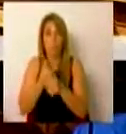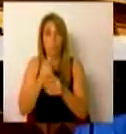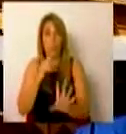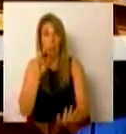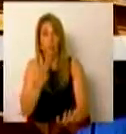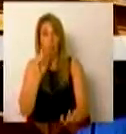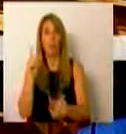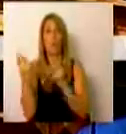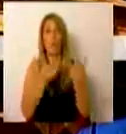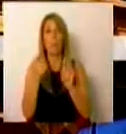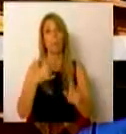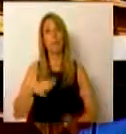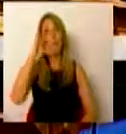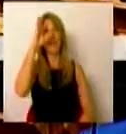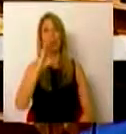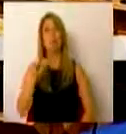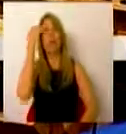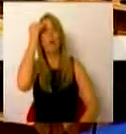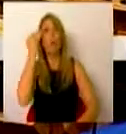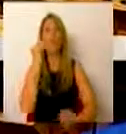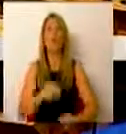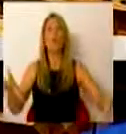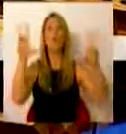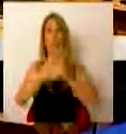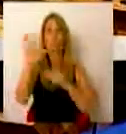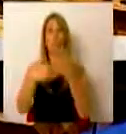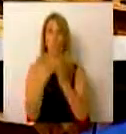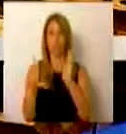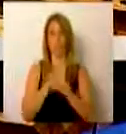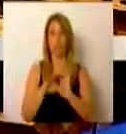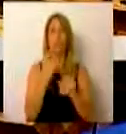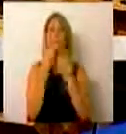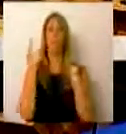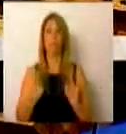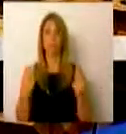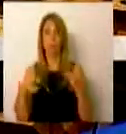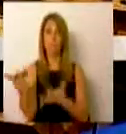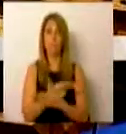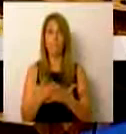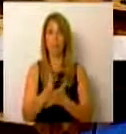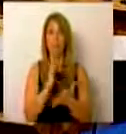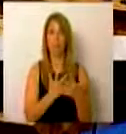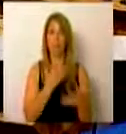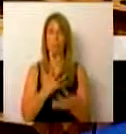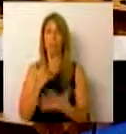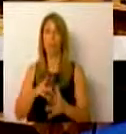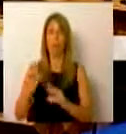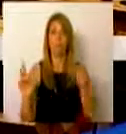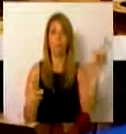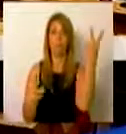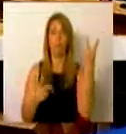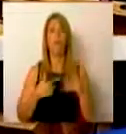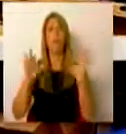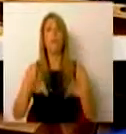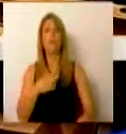novidades desta proposta de lei. Estamos a falar de um mercado que sofreu dois grandes impactos no final da década de 90,